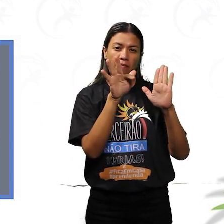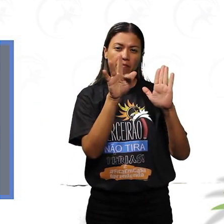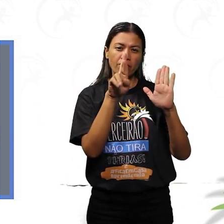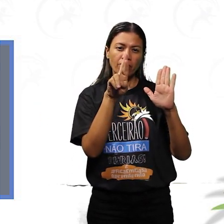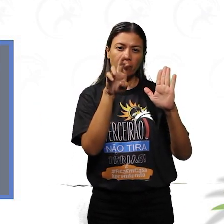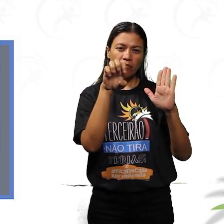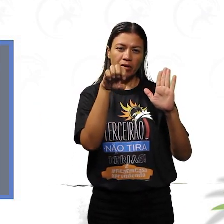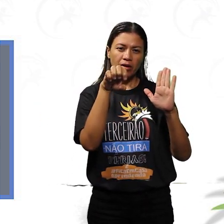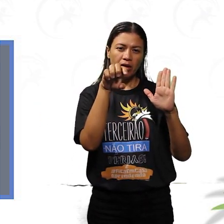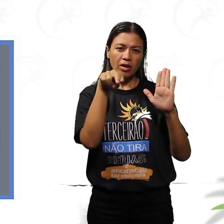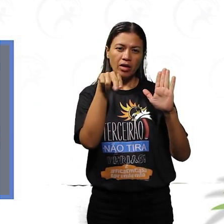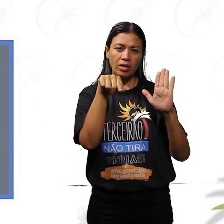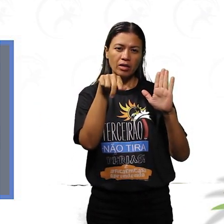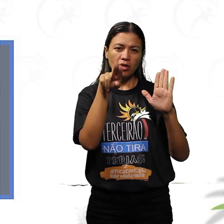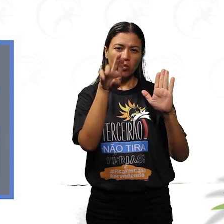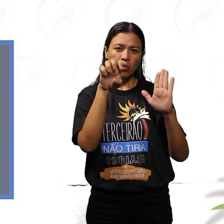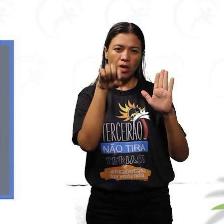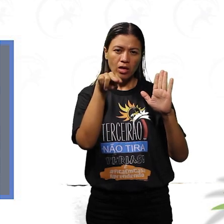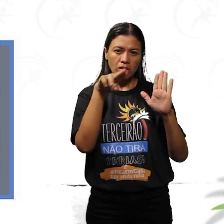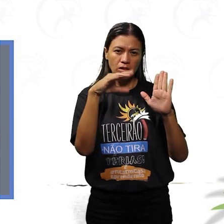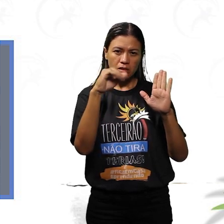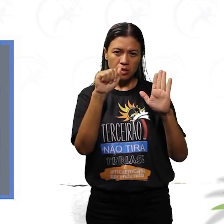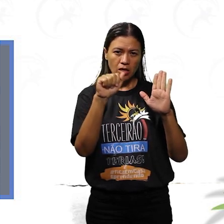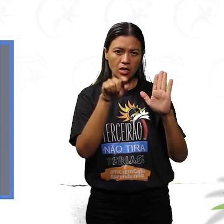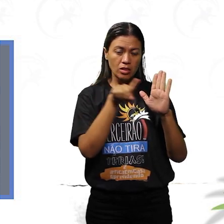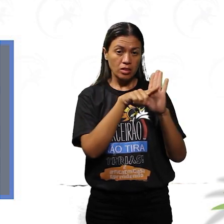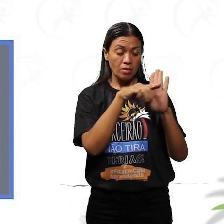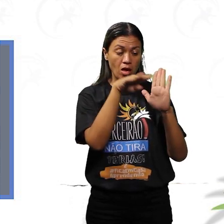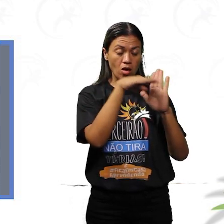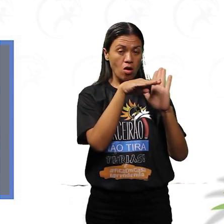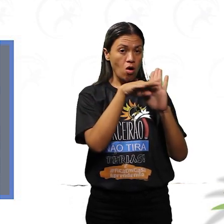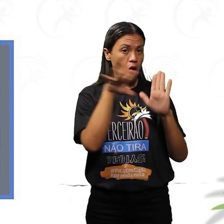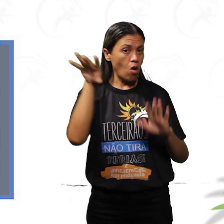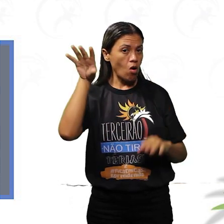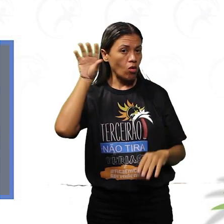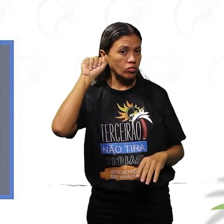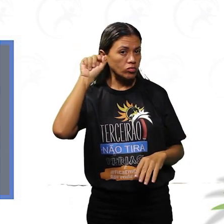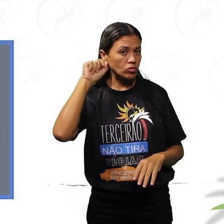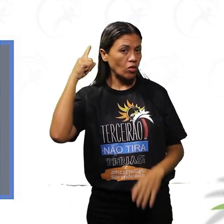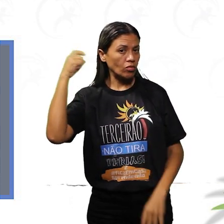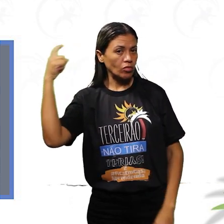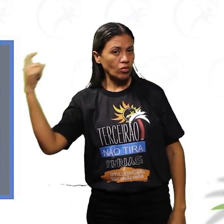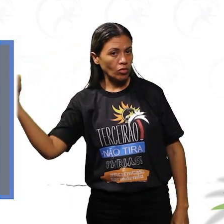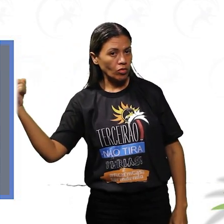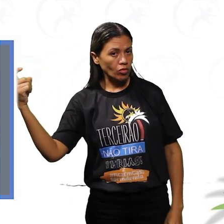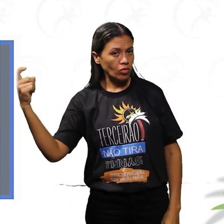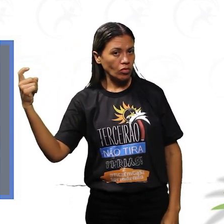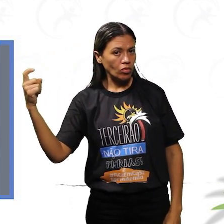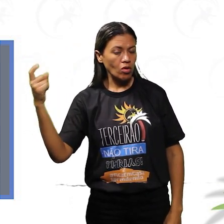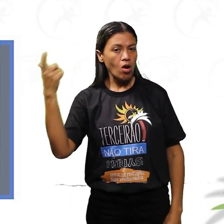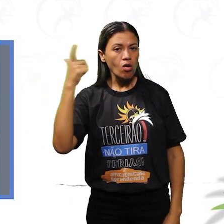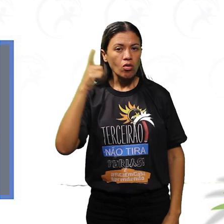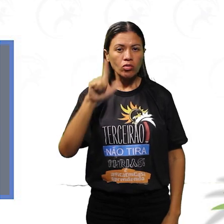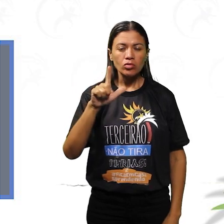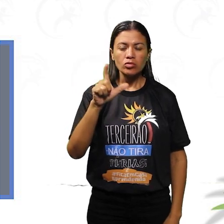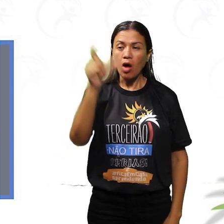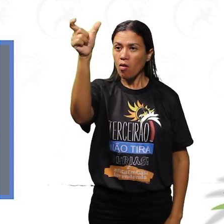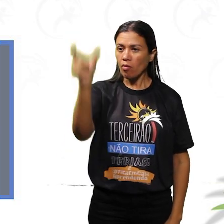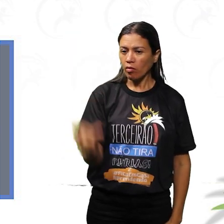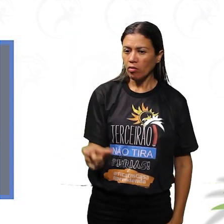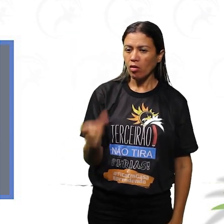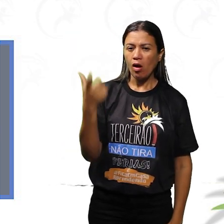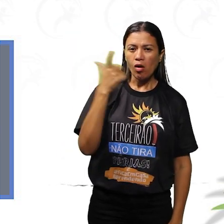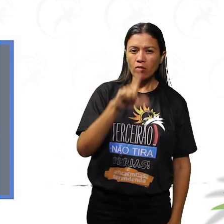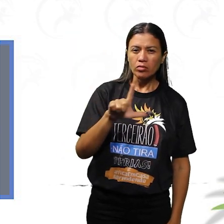por exemplo, a faixa de frequência de um som audível, o que é o som audível? É aquele som que nós seres